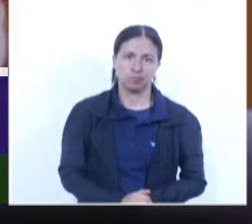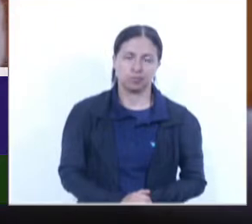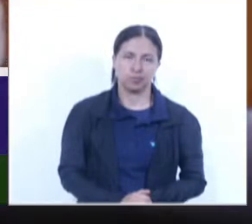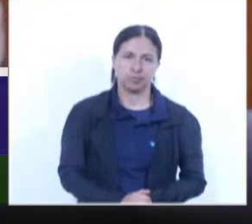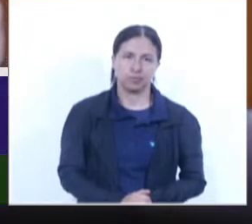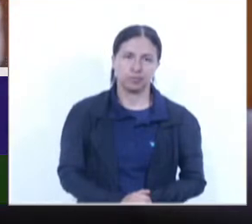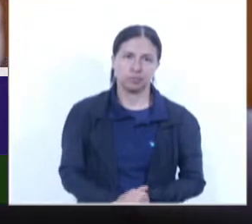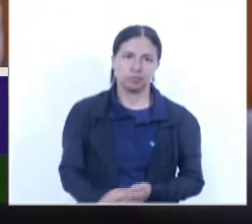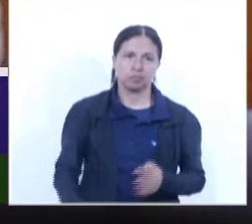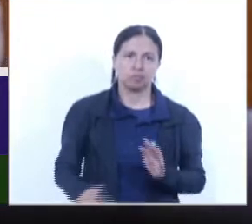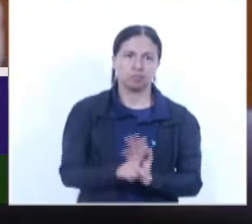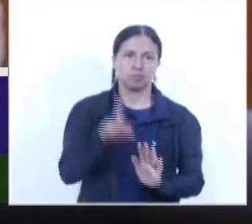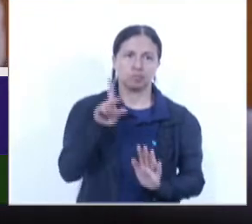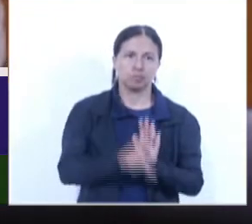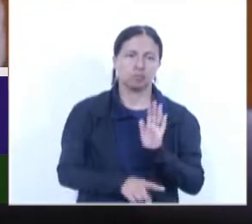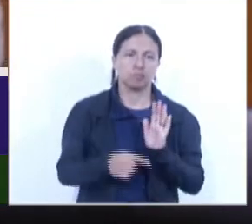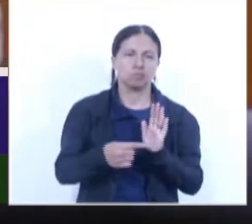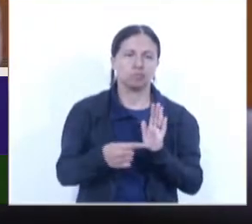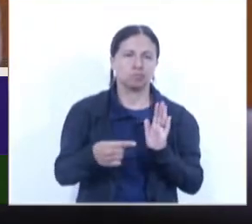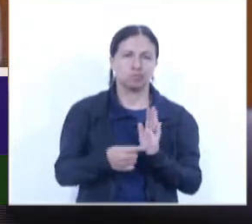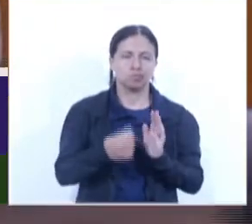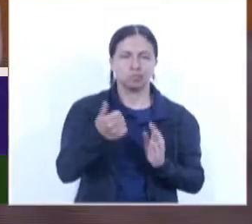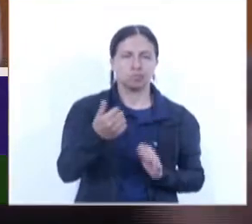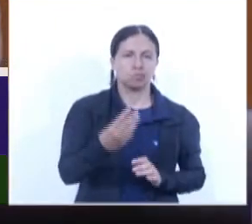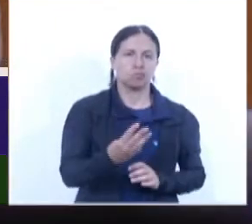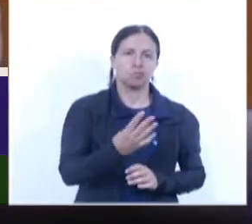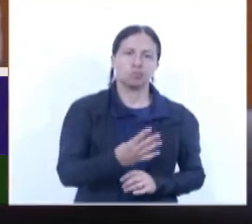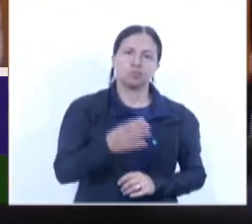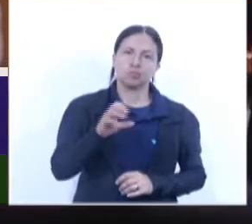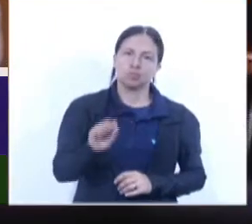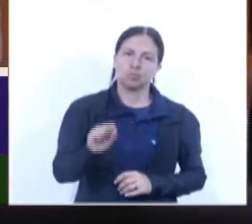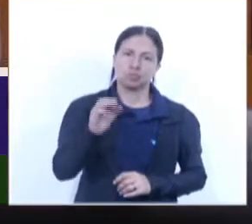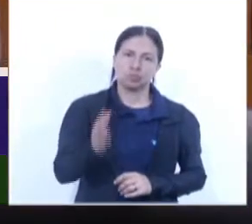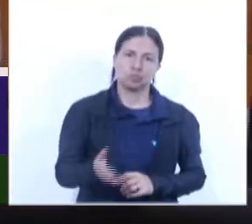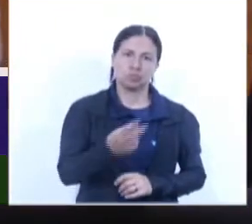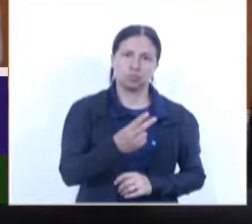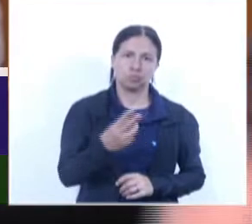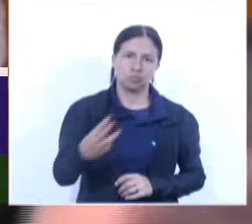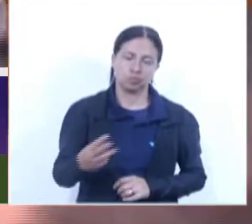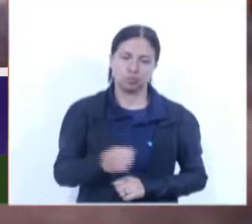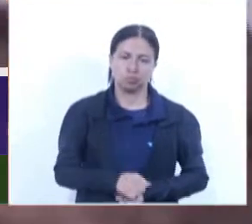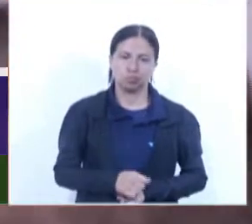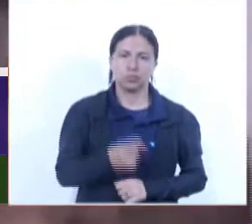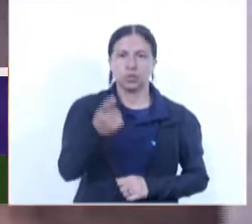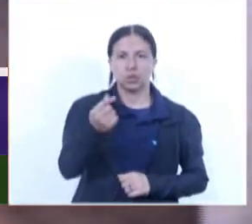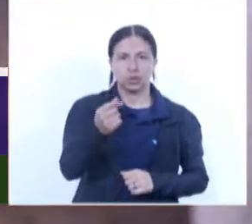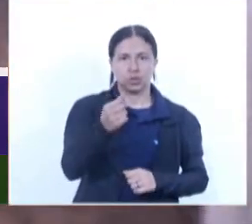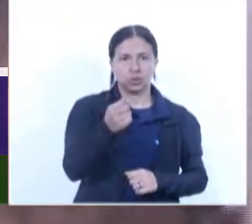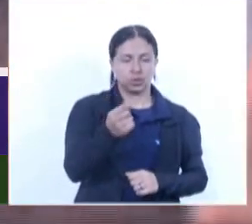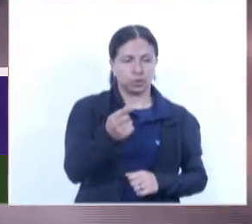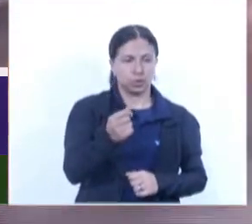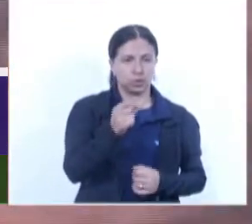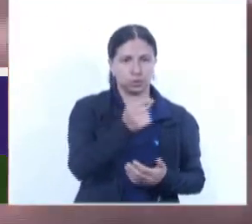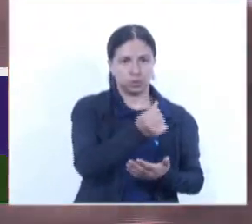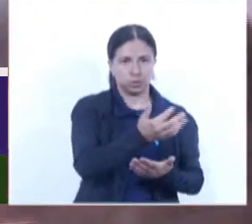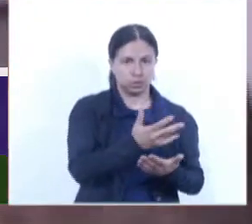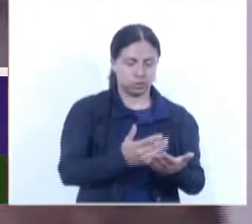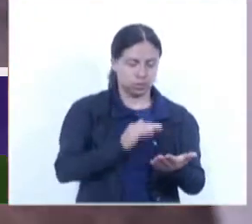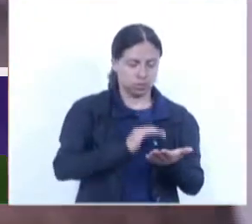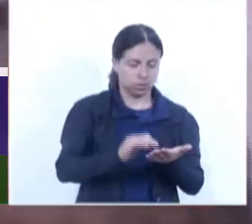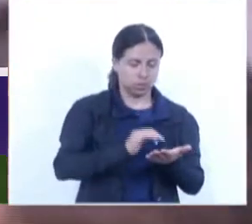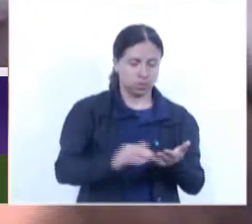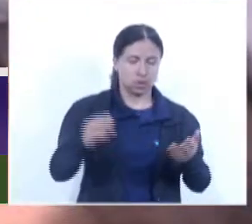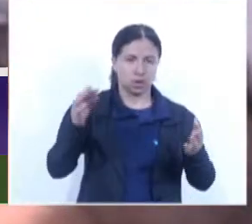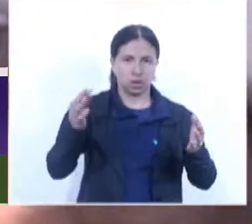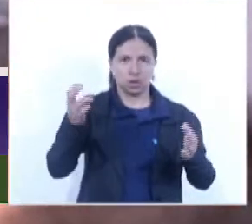projeto lei ordinária 1348/23 a transferência de recursos orçamento Secretaria Municipal de Cultura